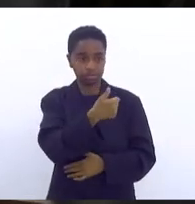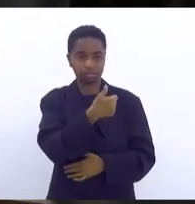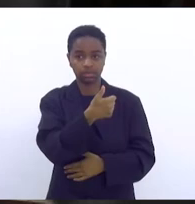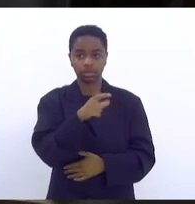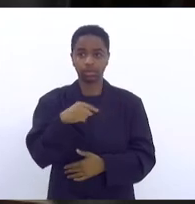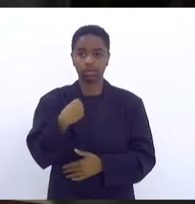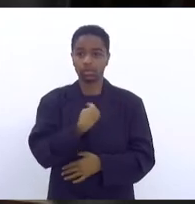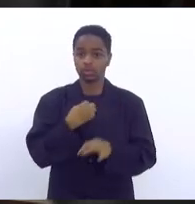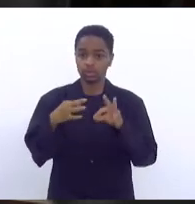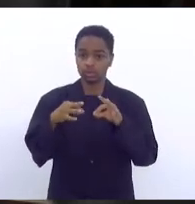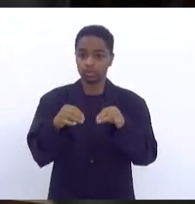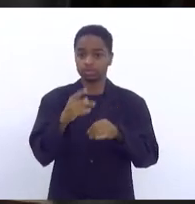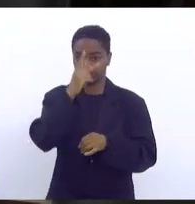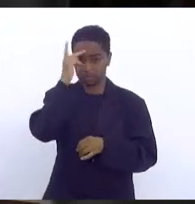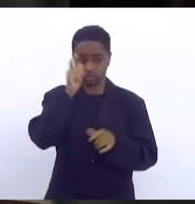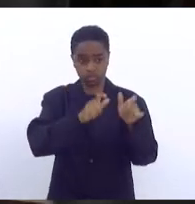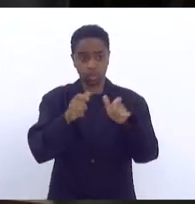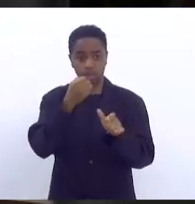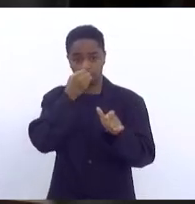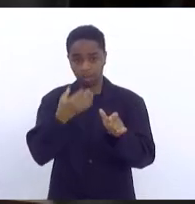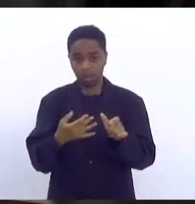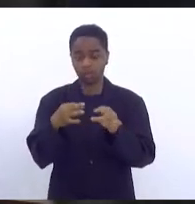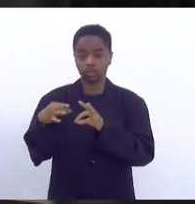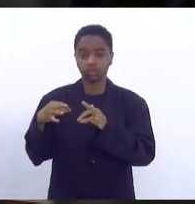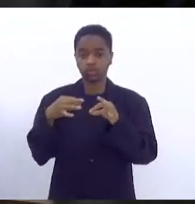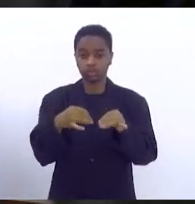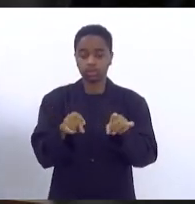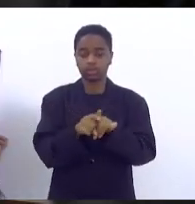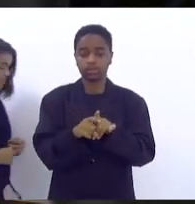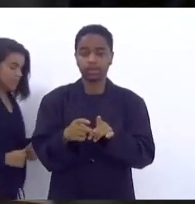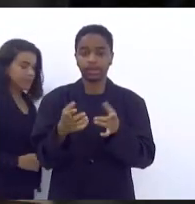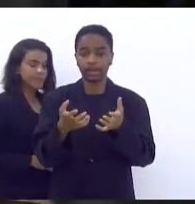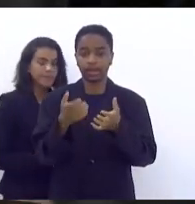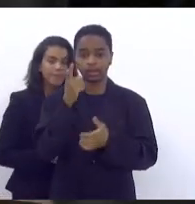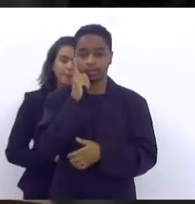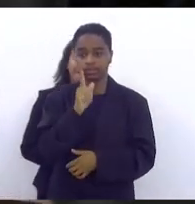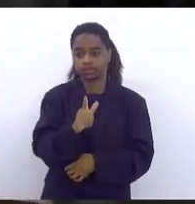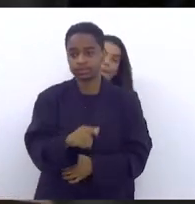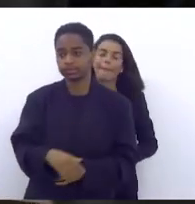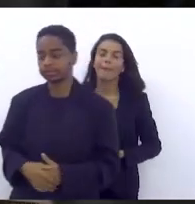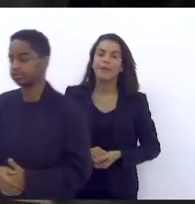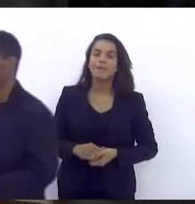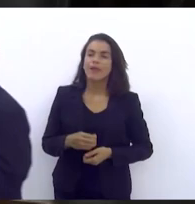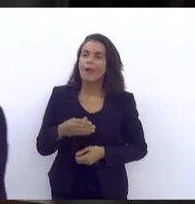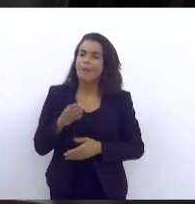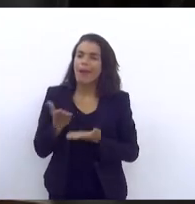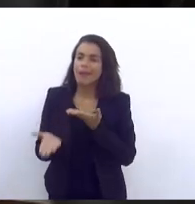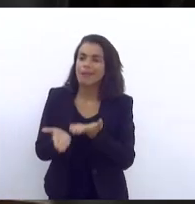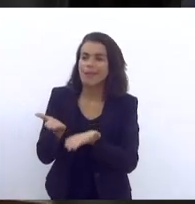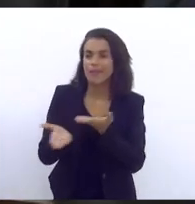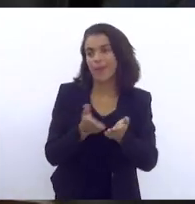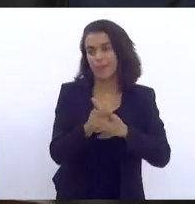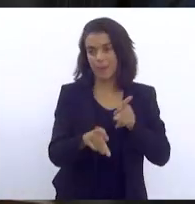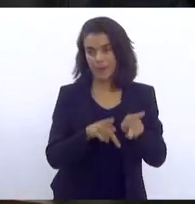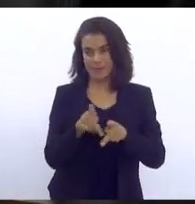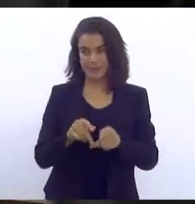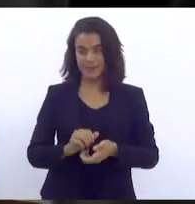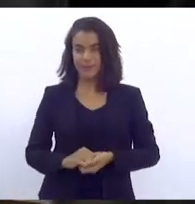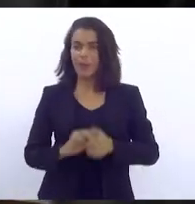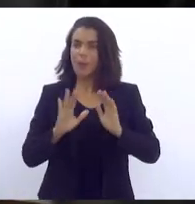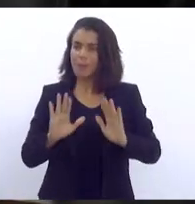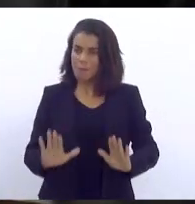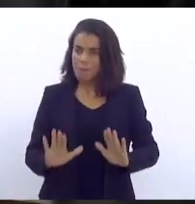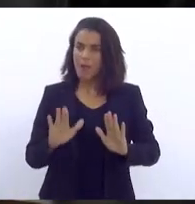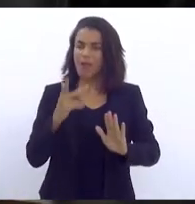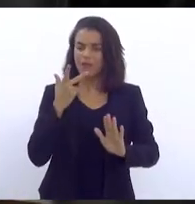todos pessoas boas aqui todo mundo tá em busca da melhor solução para atender a a população Mas vamos